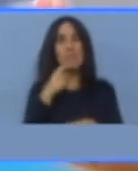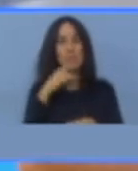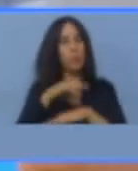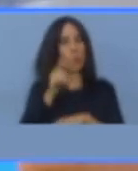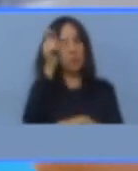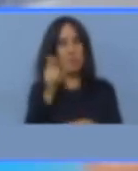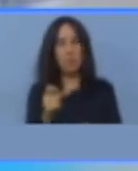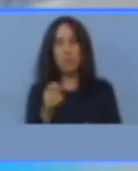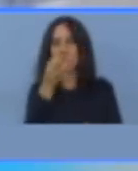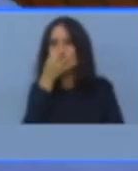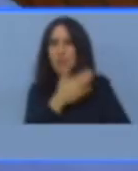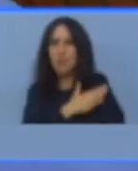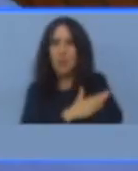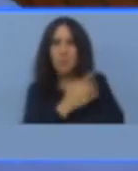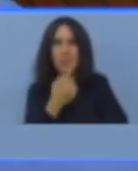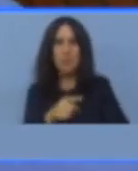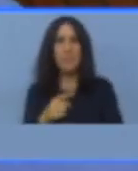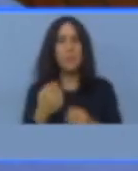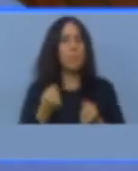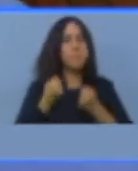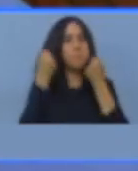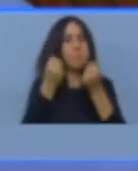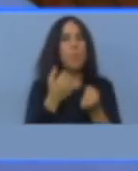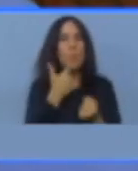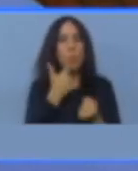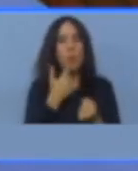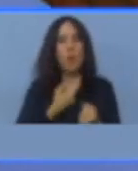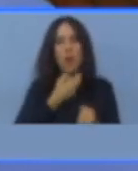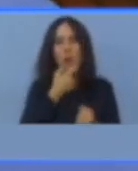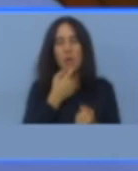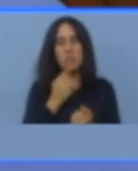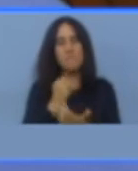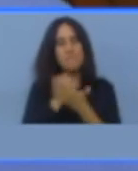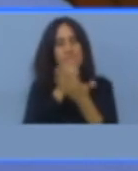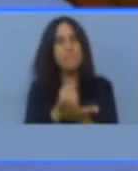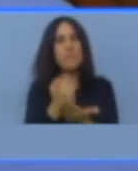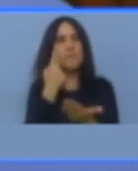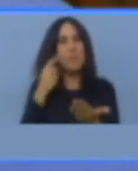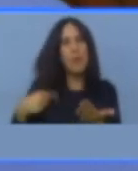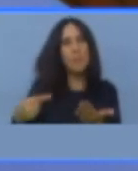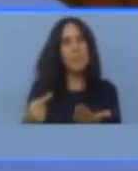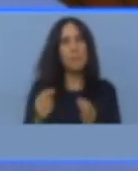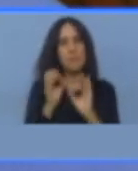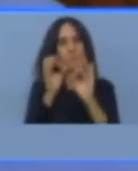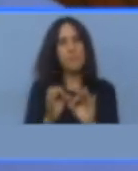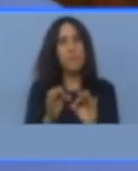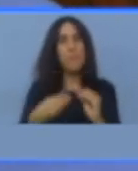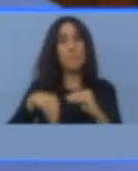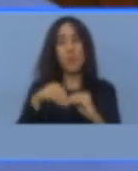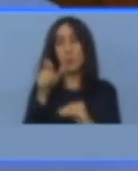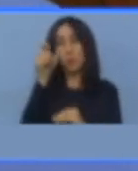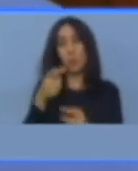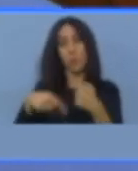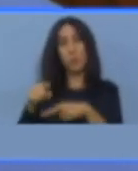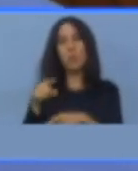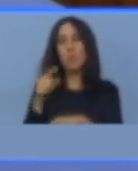com uma debilidade e com grandes incapacidades e que tem que ser suportado em cuidados básicos de vida diária, até o utente com mais capacidades. Não